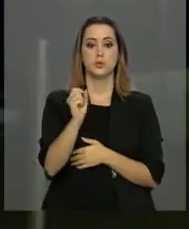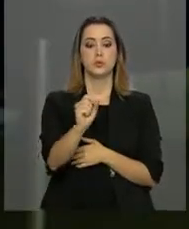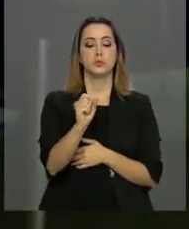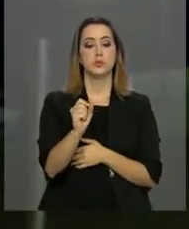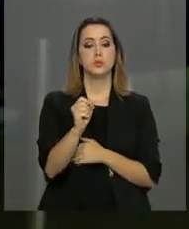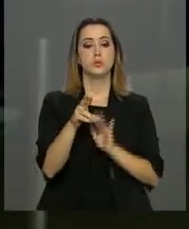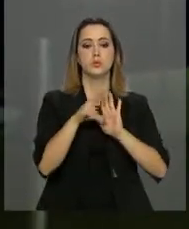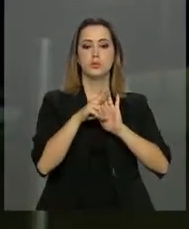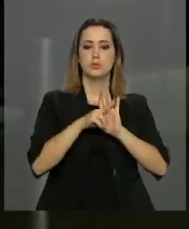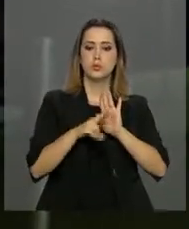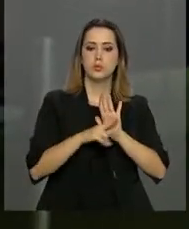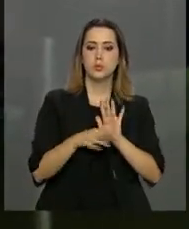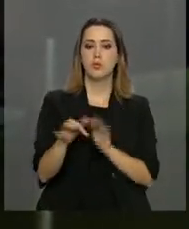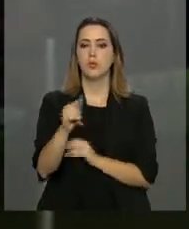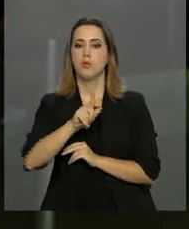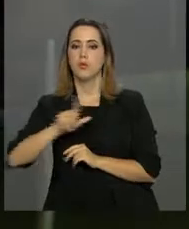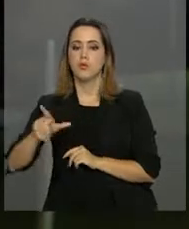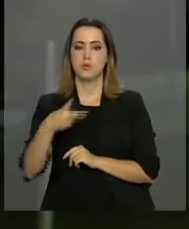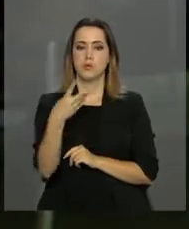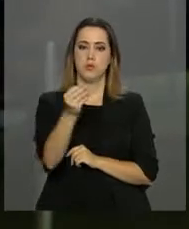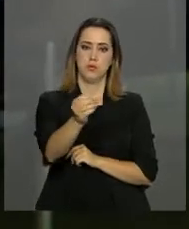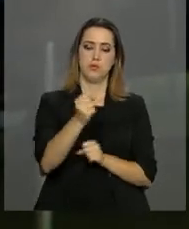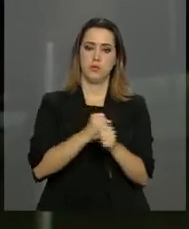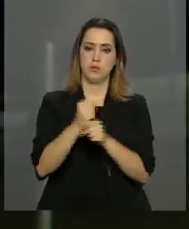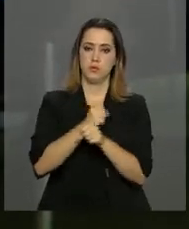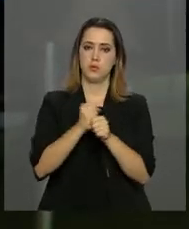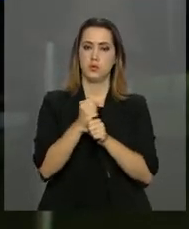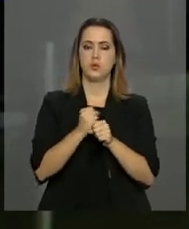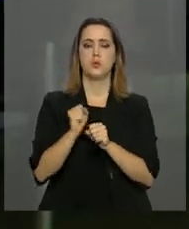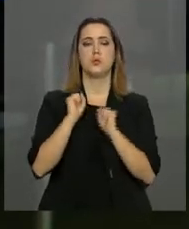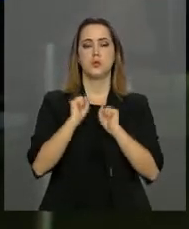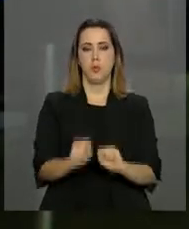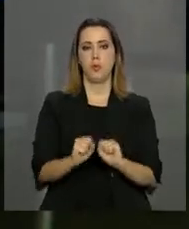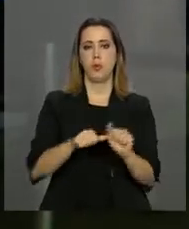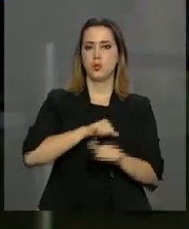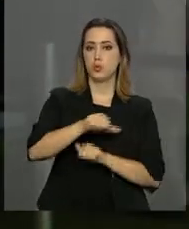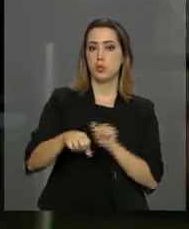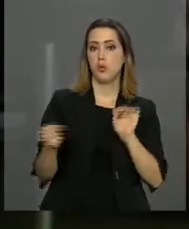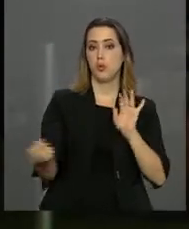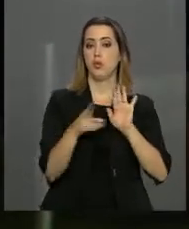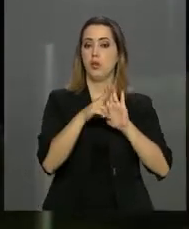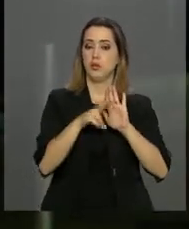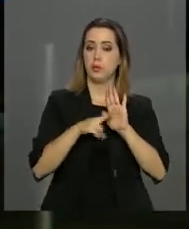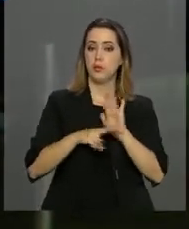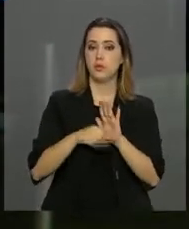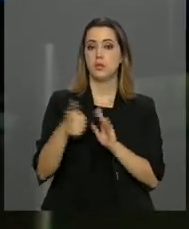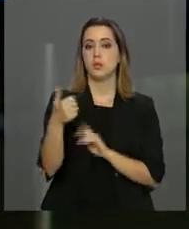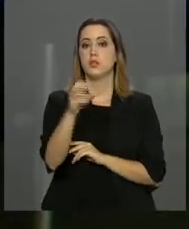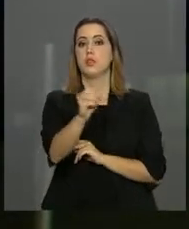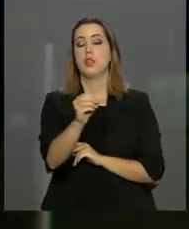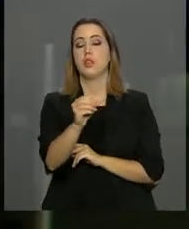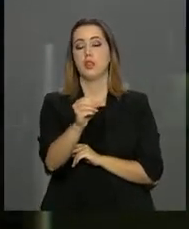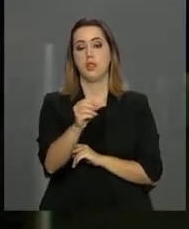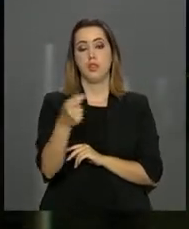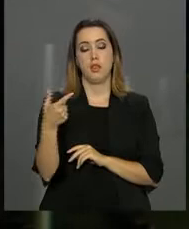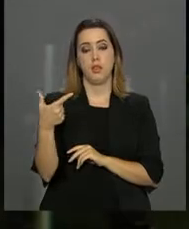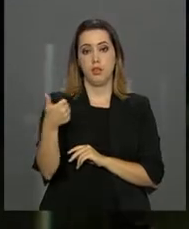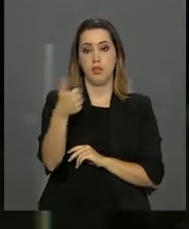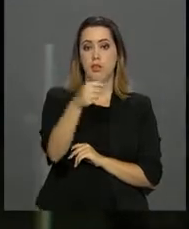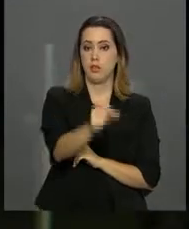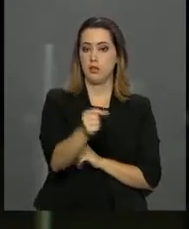terá validade de 20 anos e poderá ser revisto no meio do período ou seja após dez anos o governo